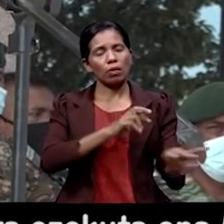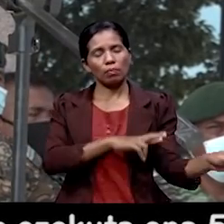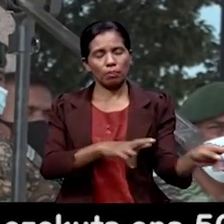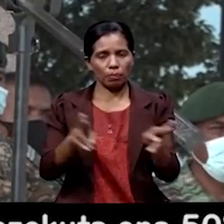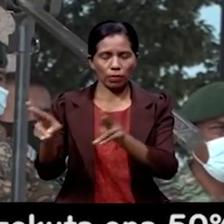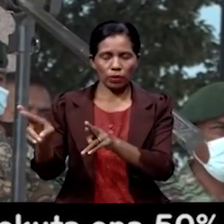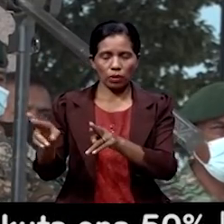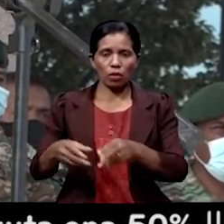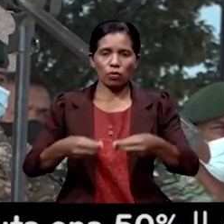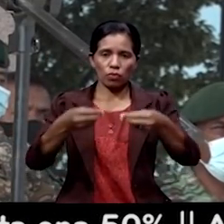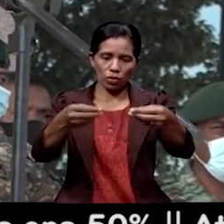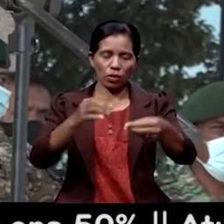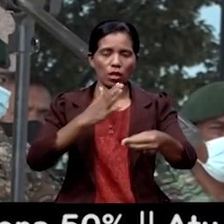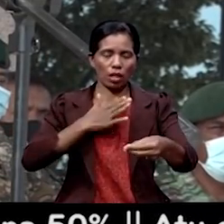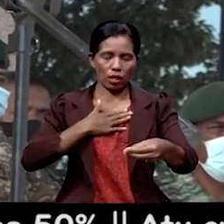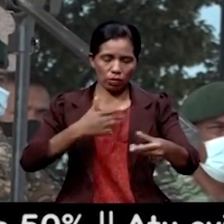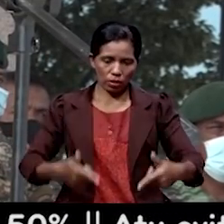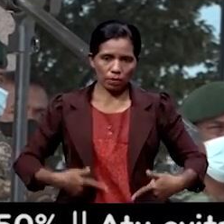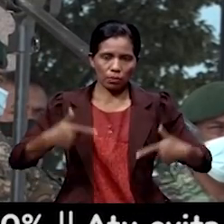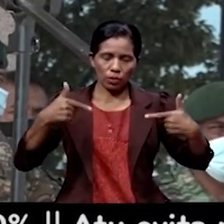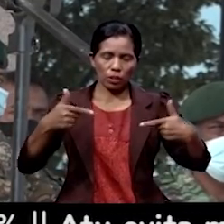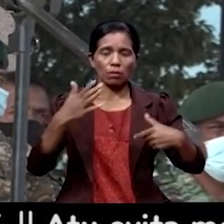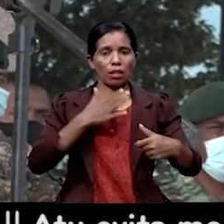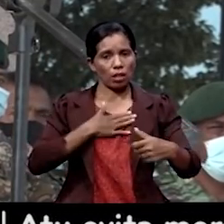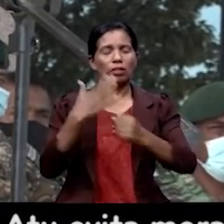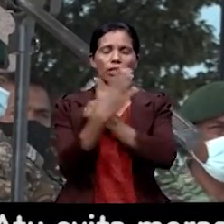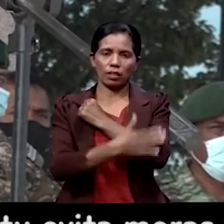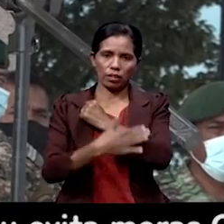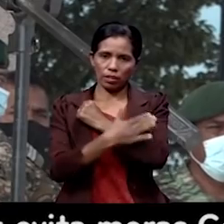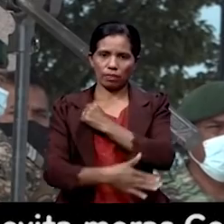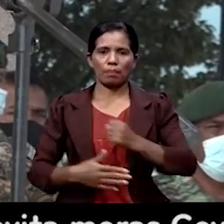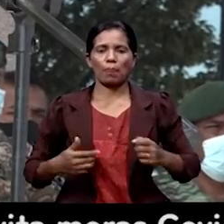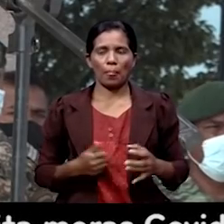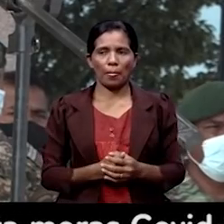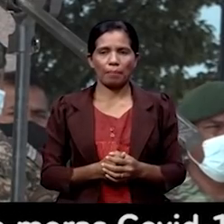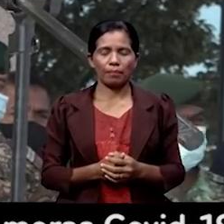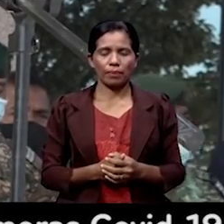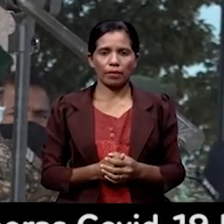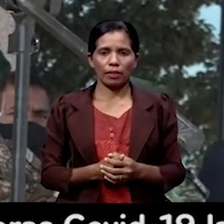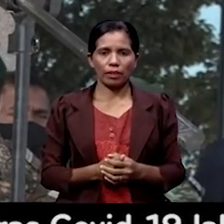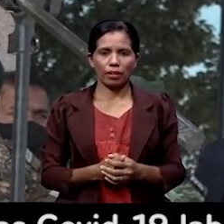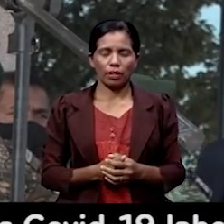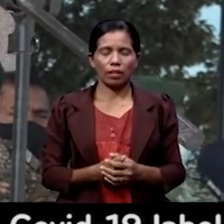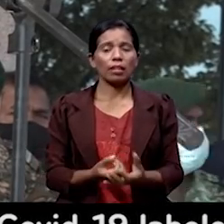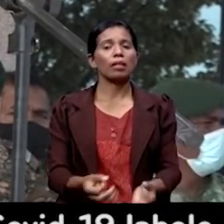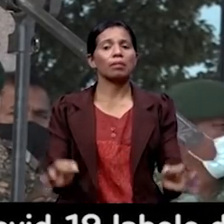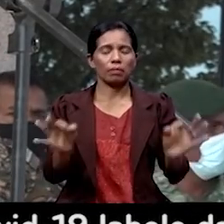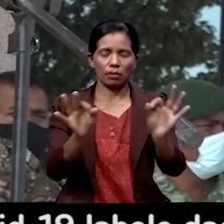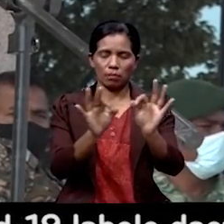foi a minha vida, para a minha nação, para a minha raiva. Nem único, e me